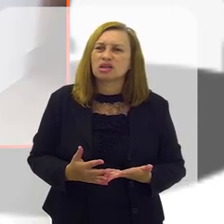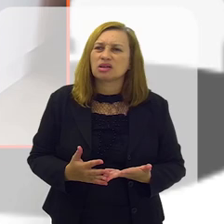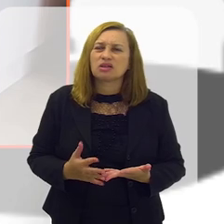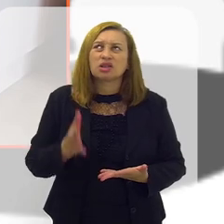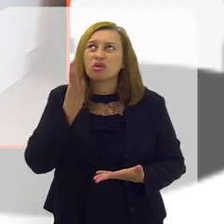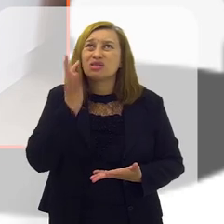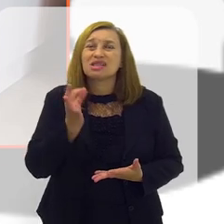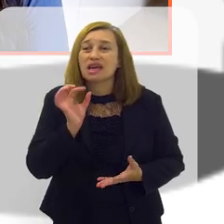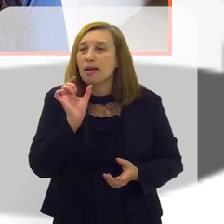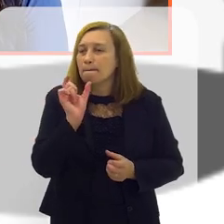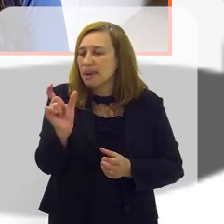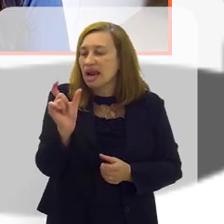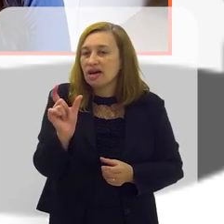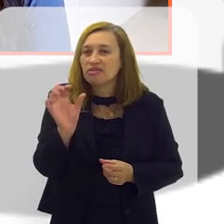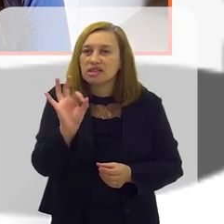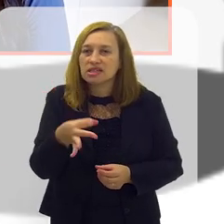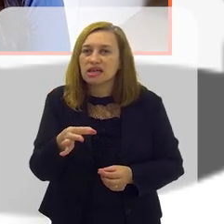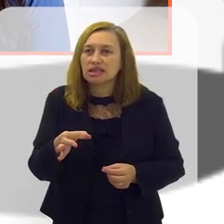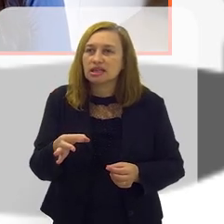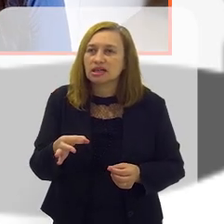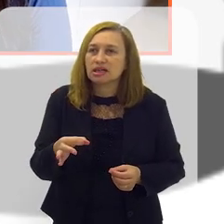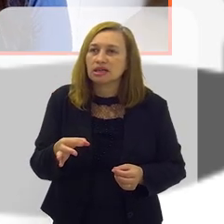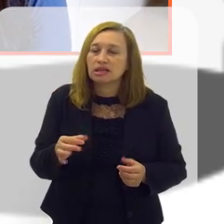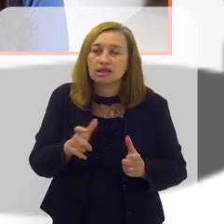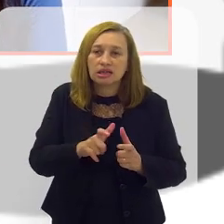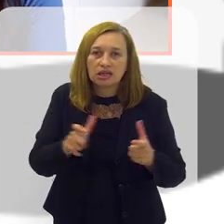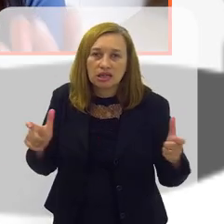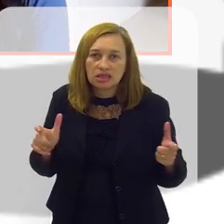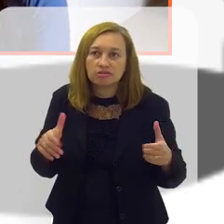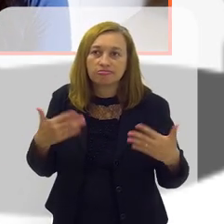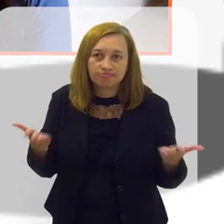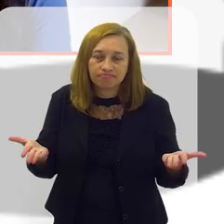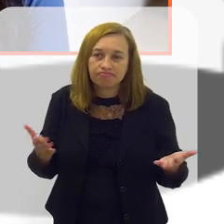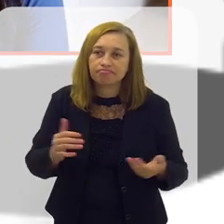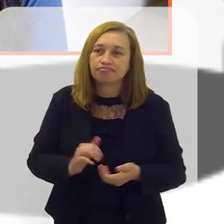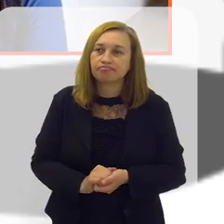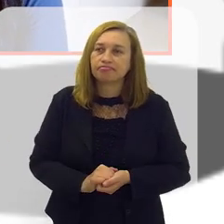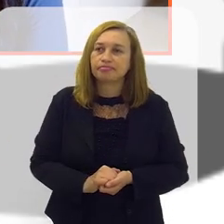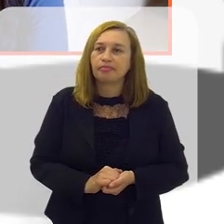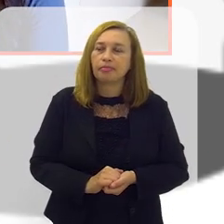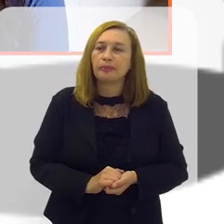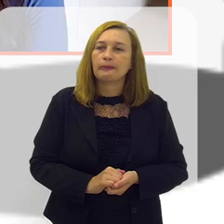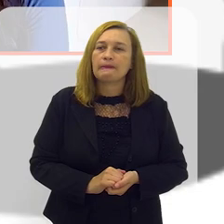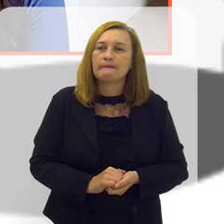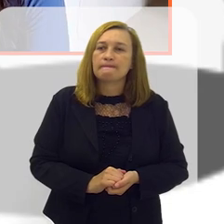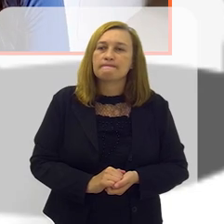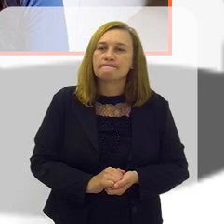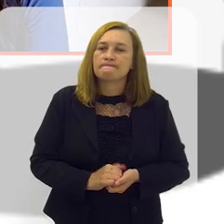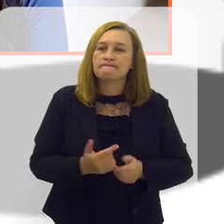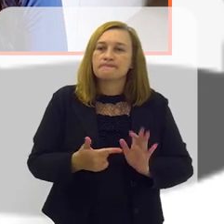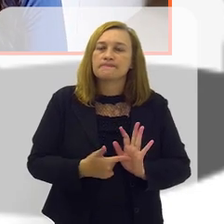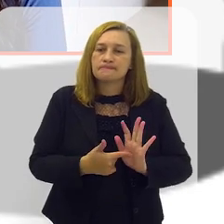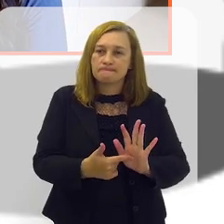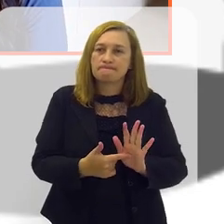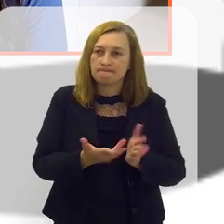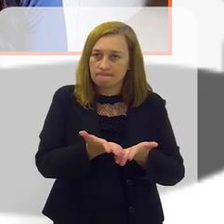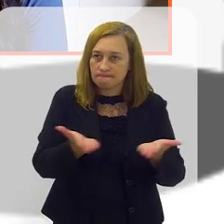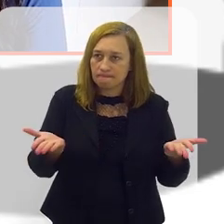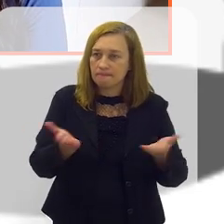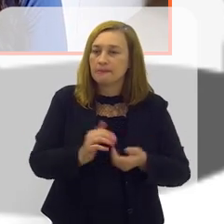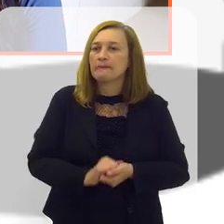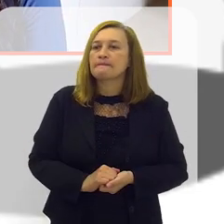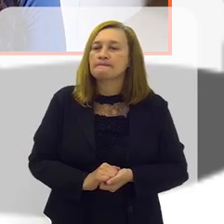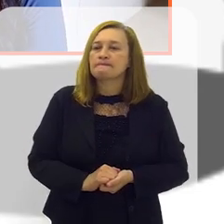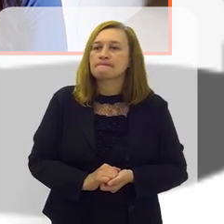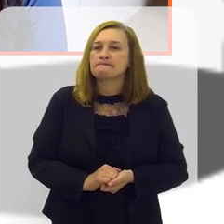muito, nem sei a palavra, muito ampla, né? E apelativa mesmo, né? Posta, né?